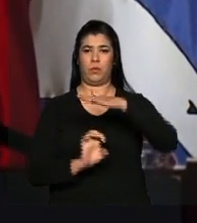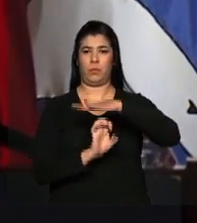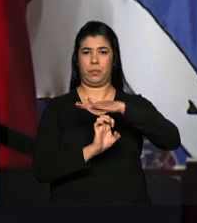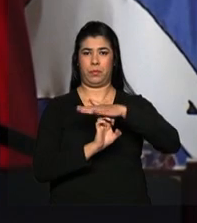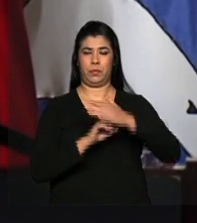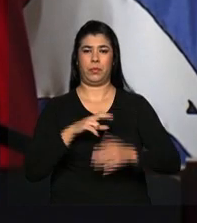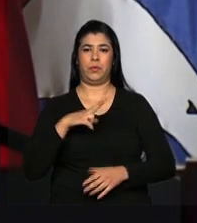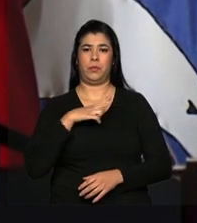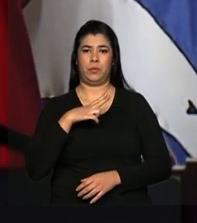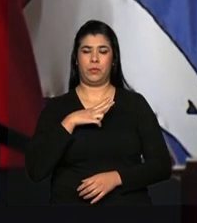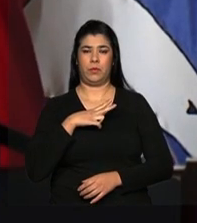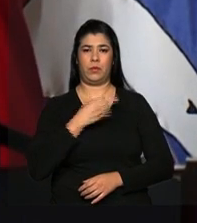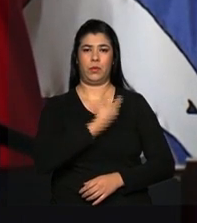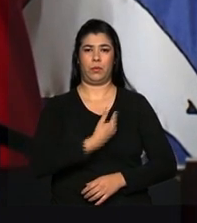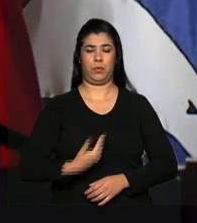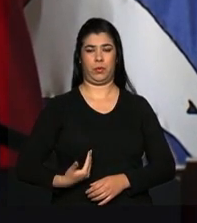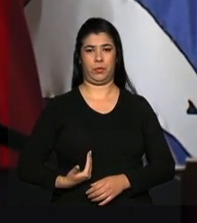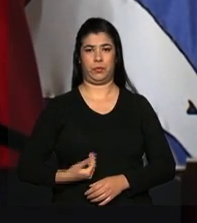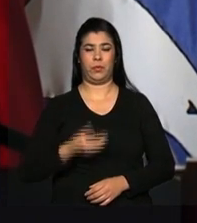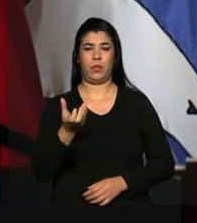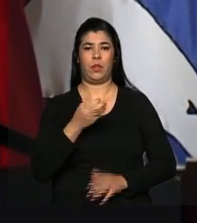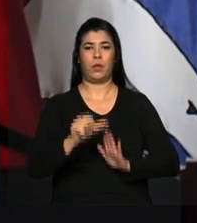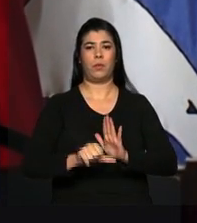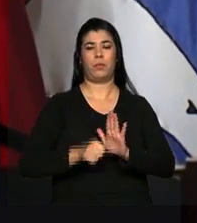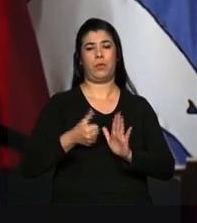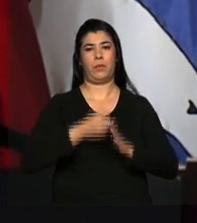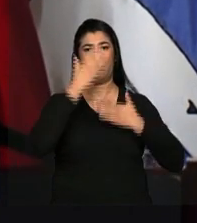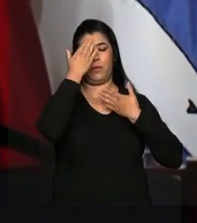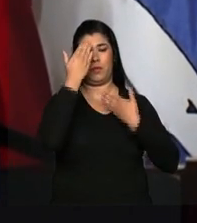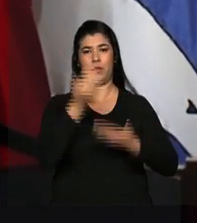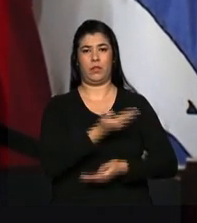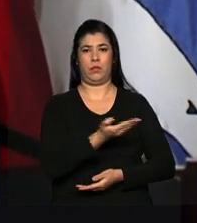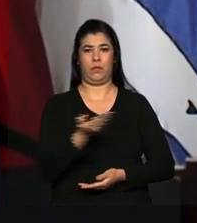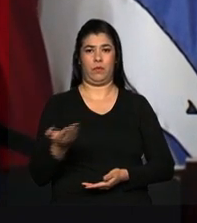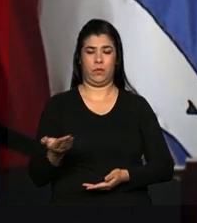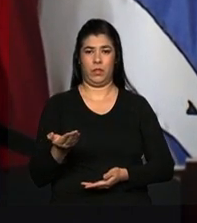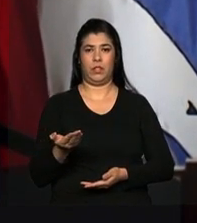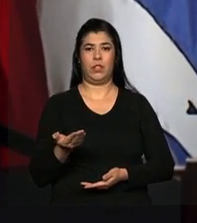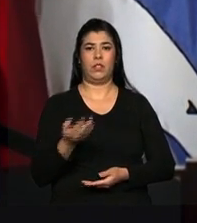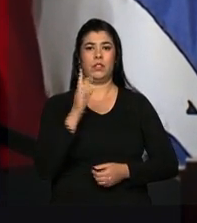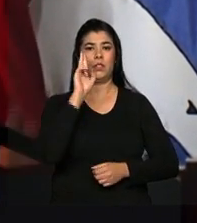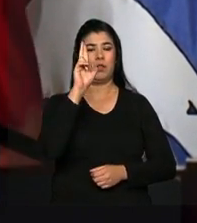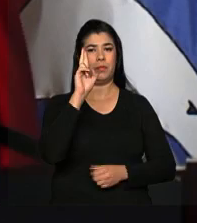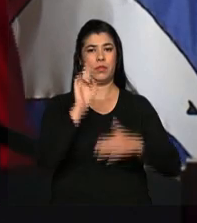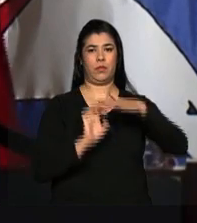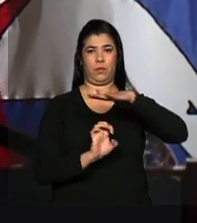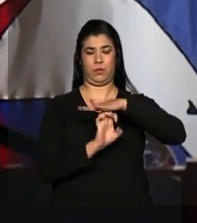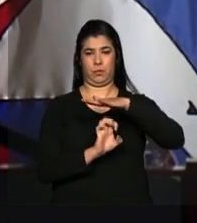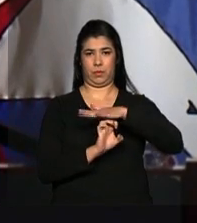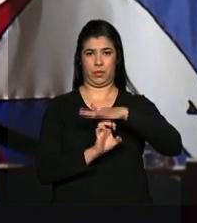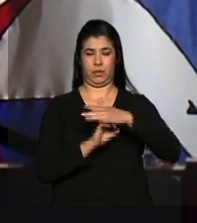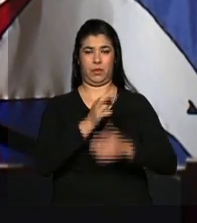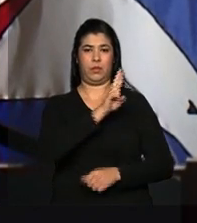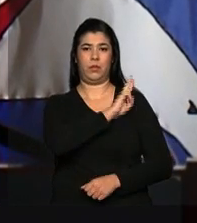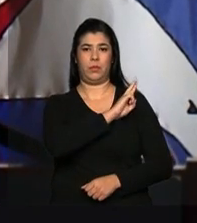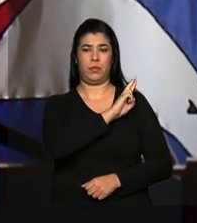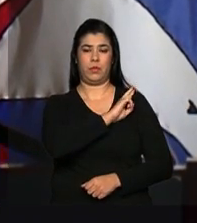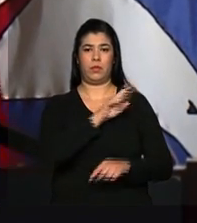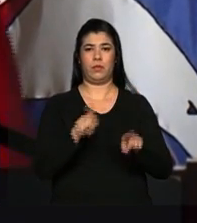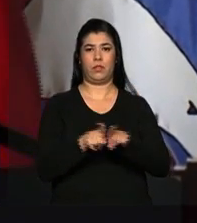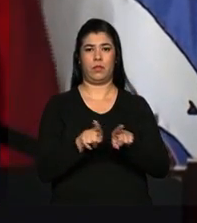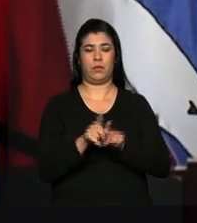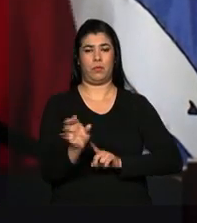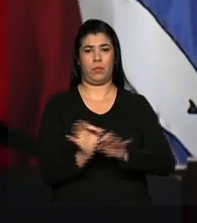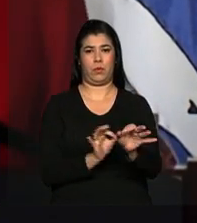público, eu gostaria primeiro de agradecer às entidades empresariais responsáveis